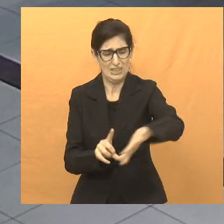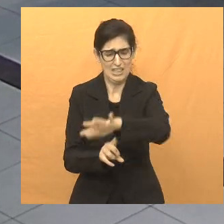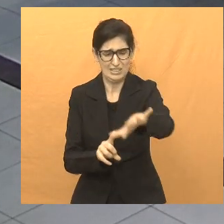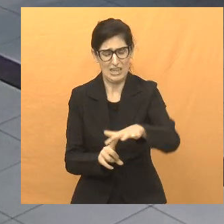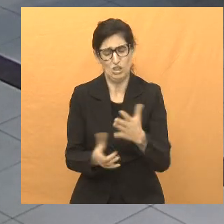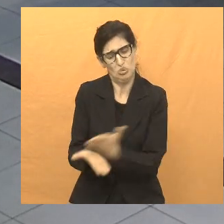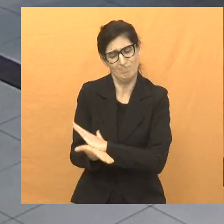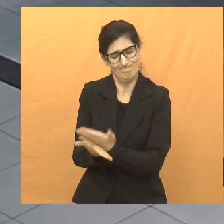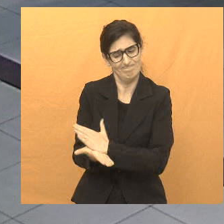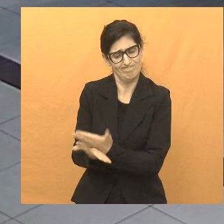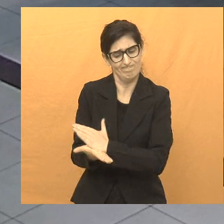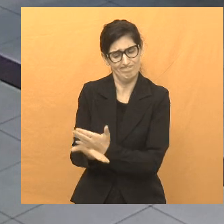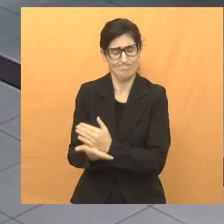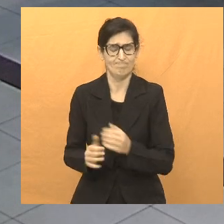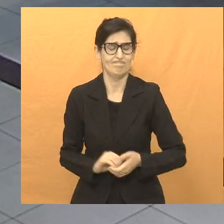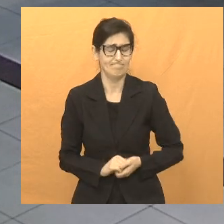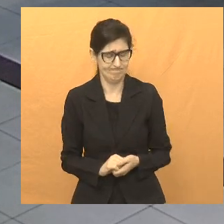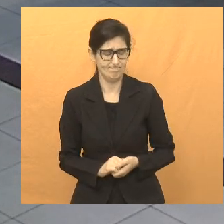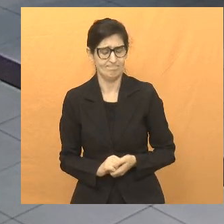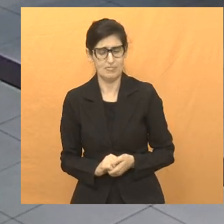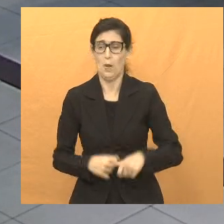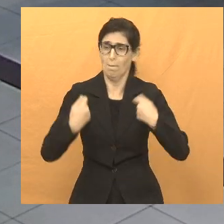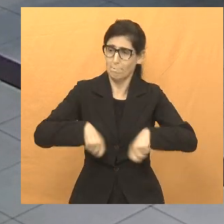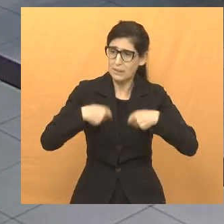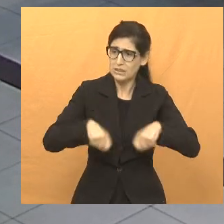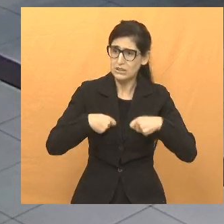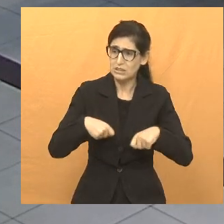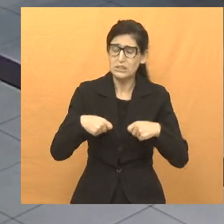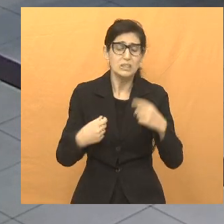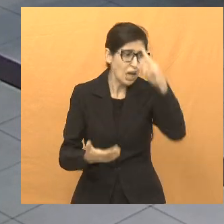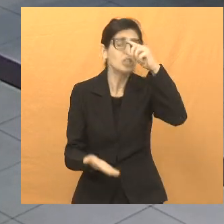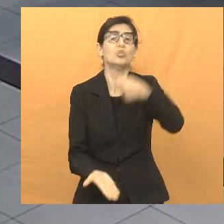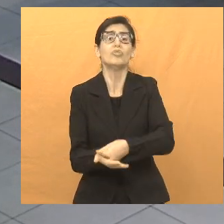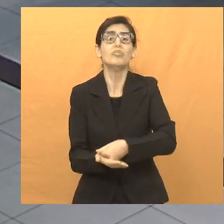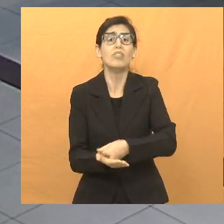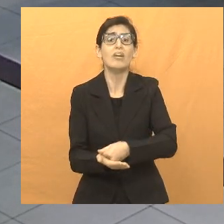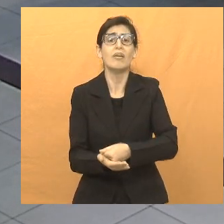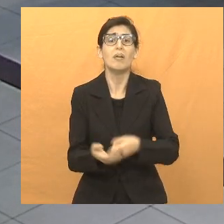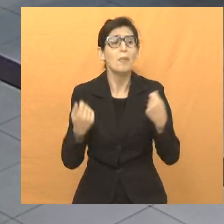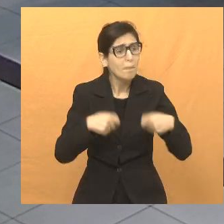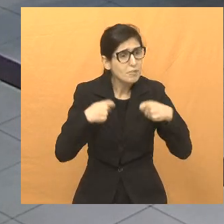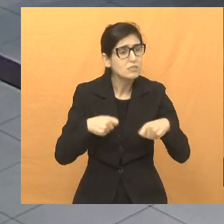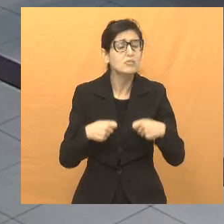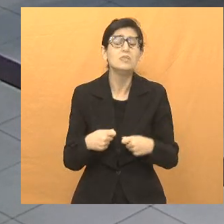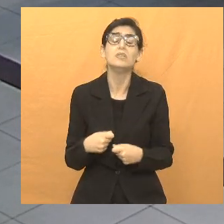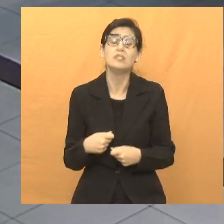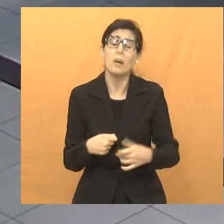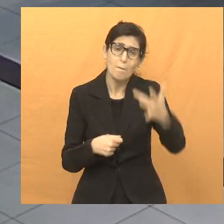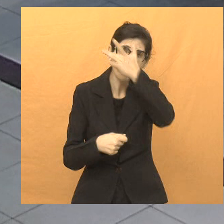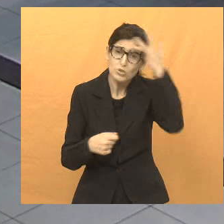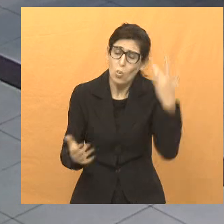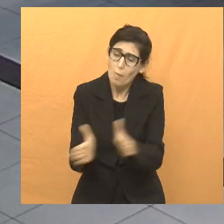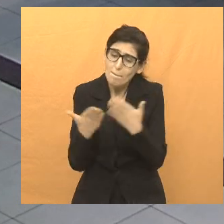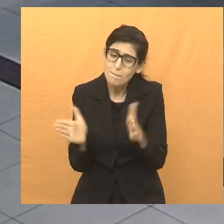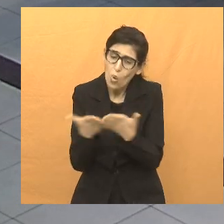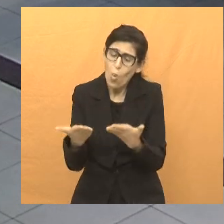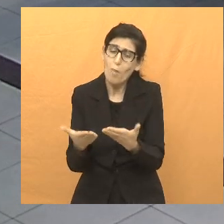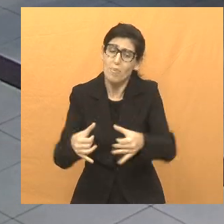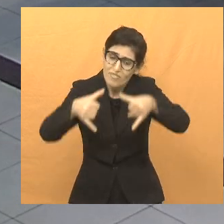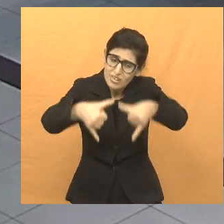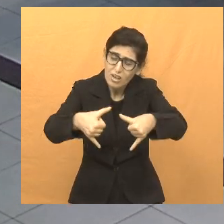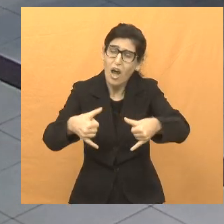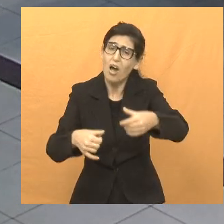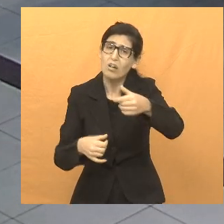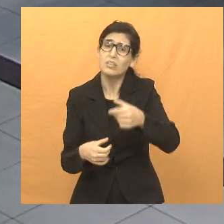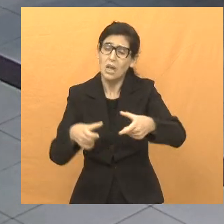eles tinham que tomar essa providência. Da onde que eles estão, eles tinham que ir lá e ficar naquela cidade. Porque vem para a cidade de